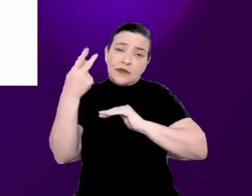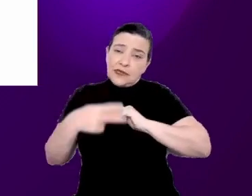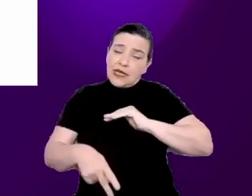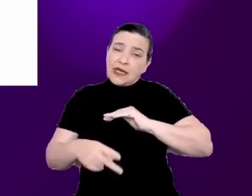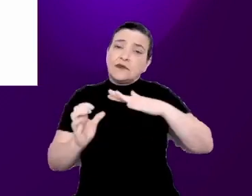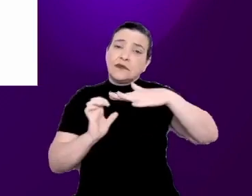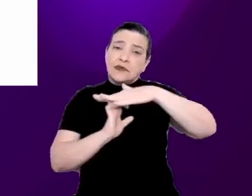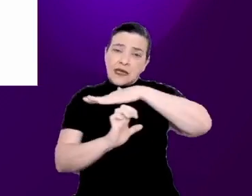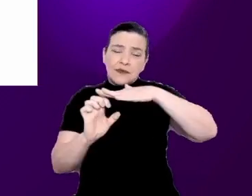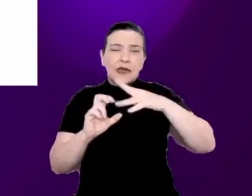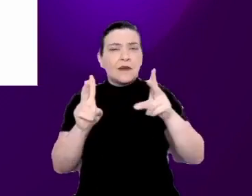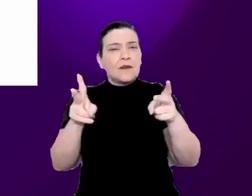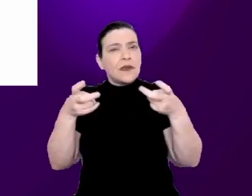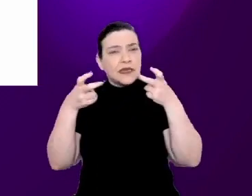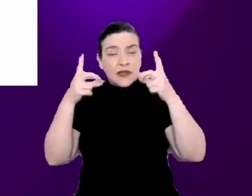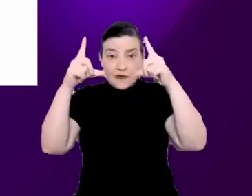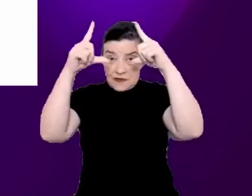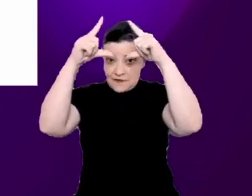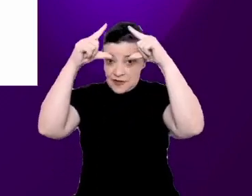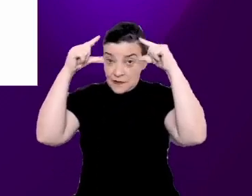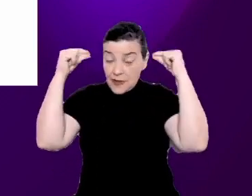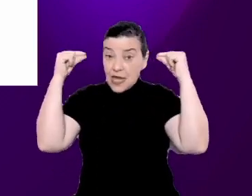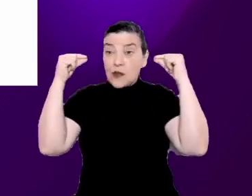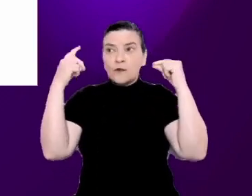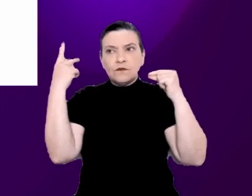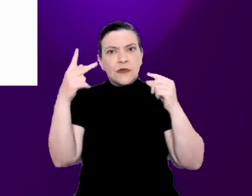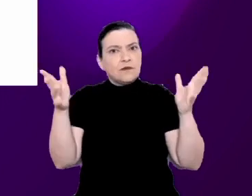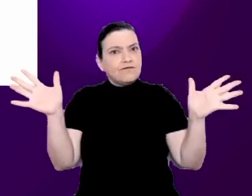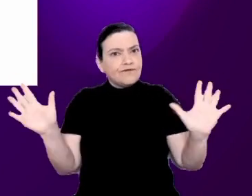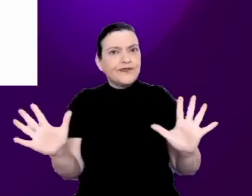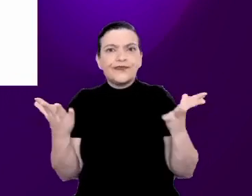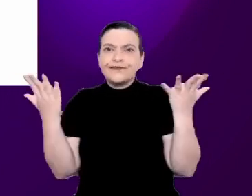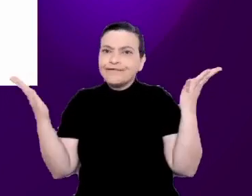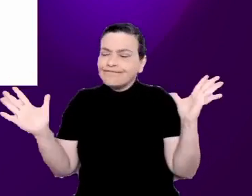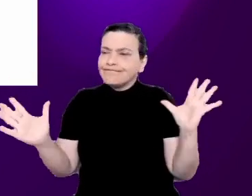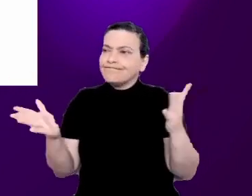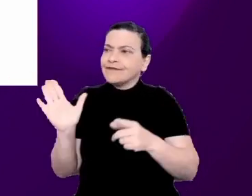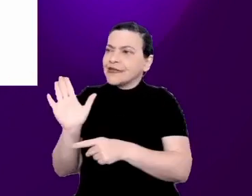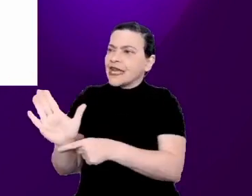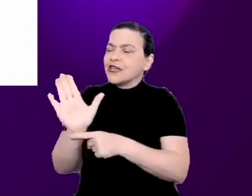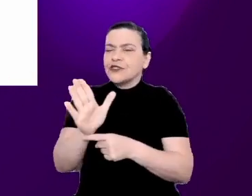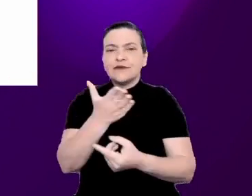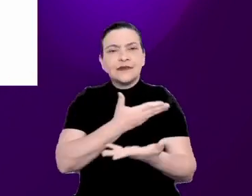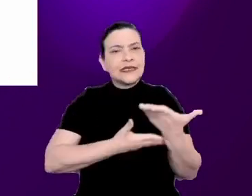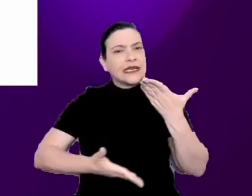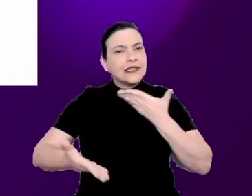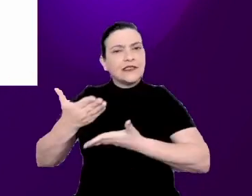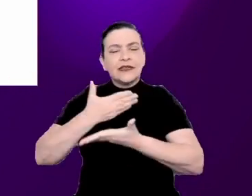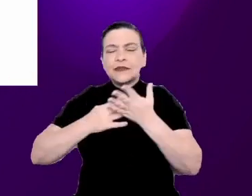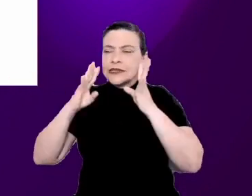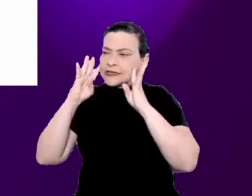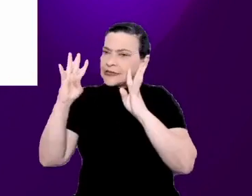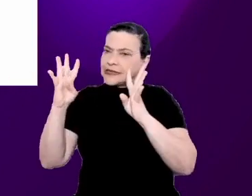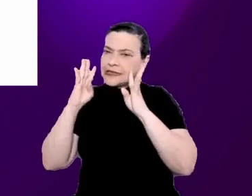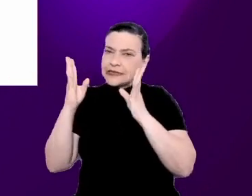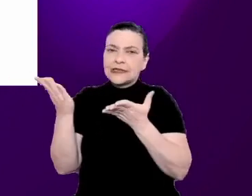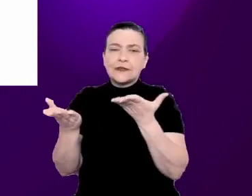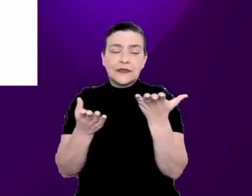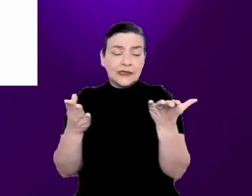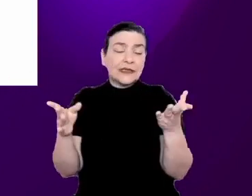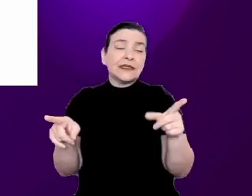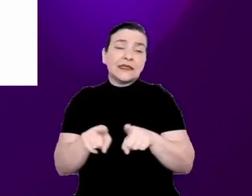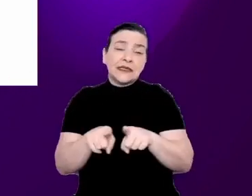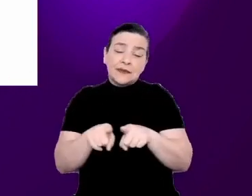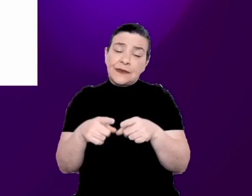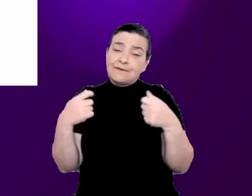o enfermeiro como um propulsor de todo esse engajamento na integração do cuidado, e ele